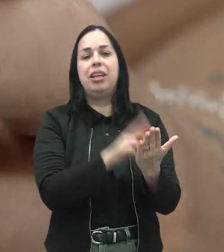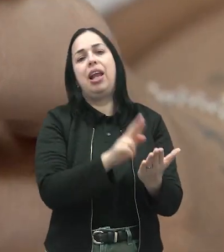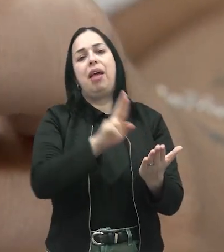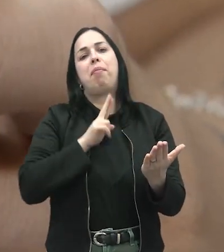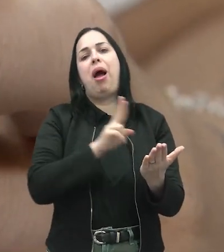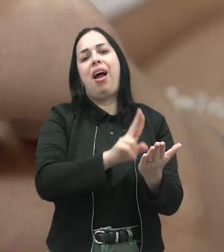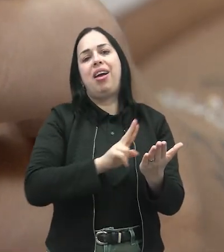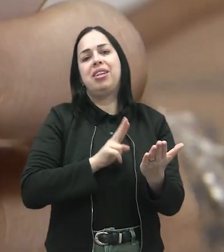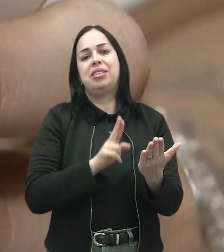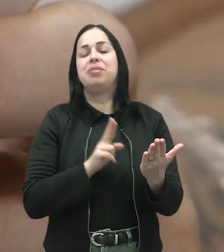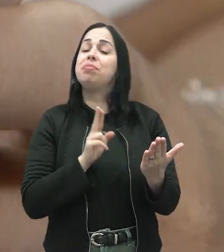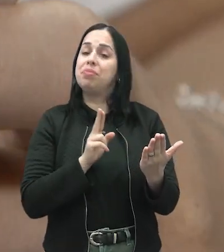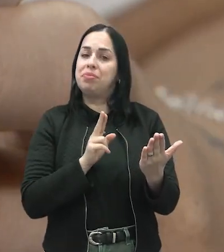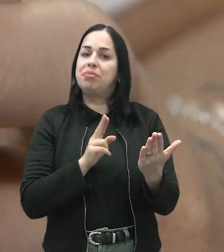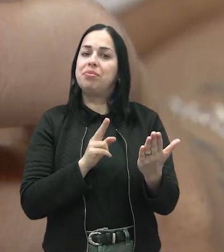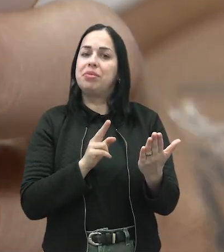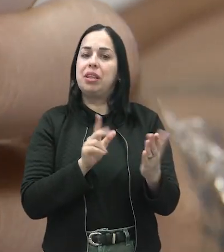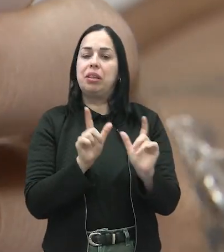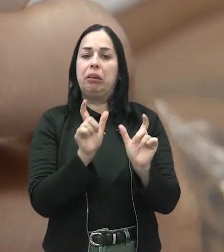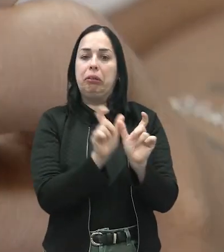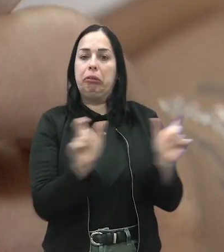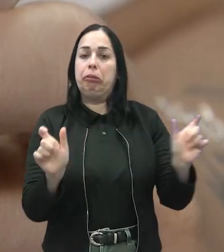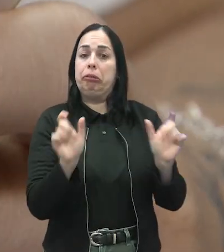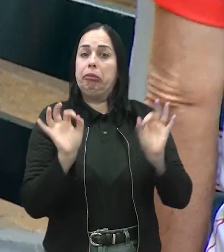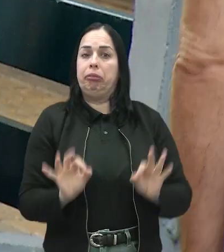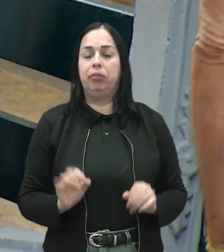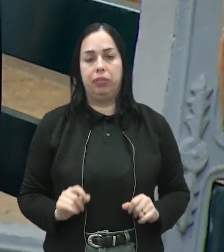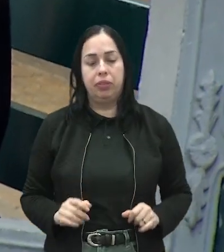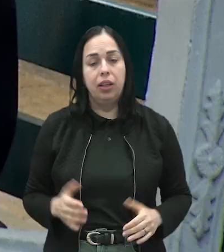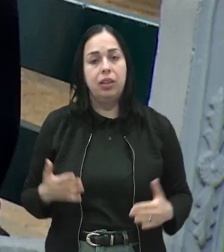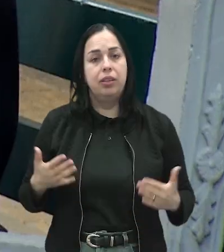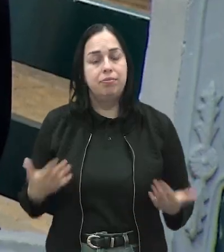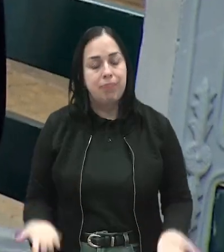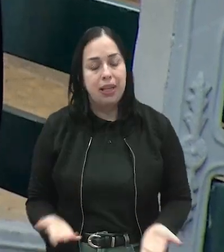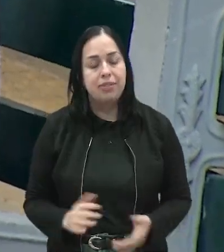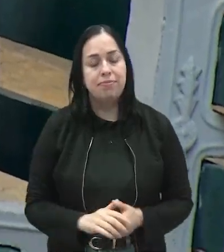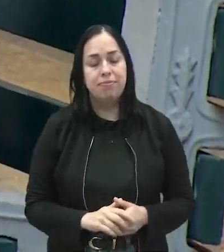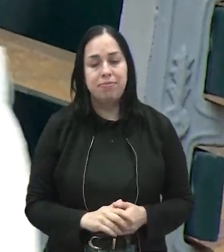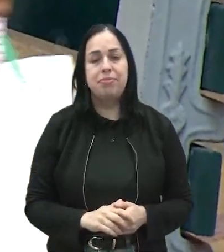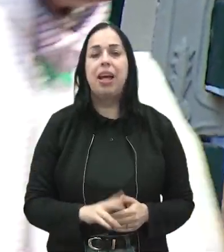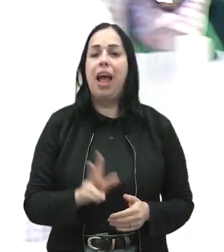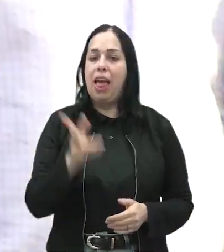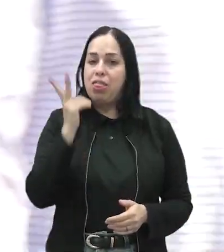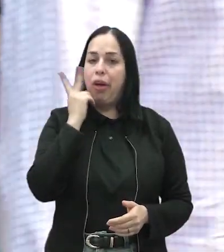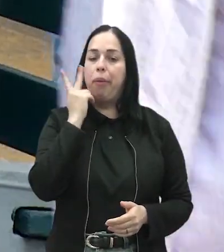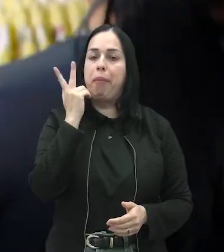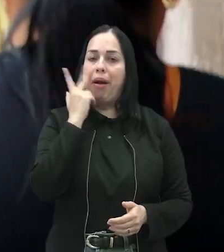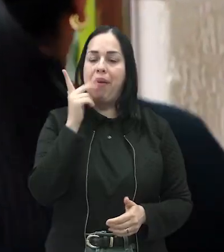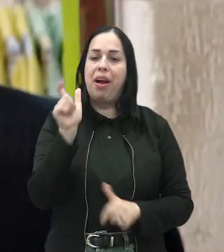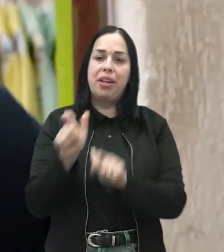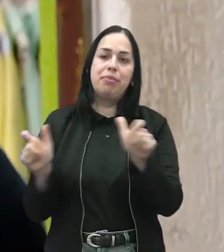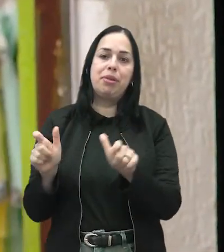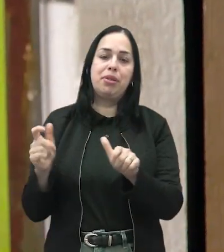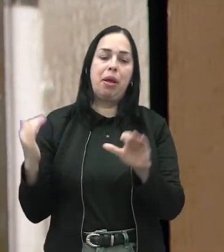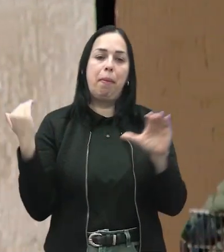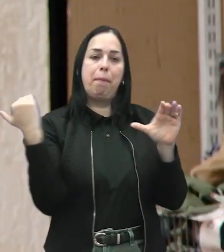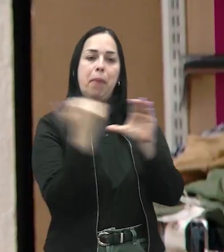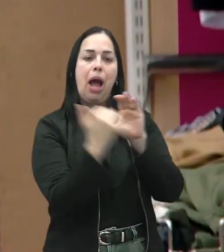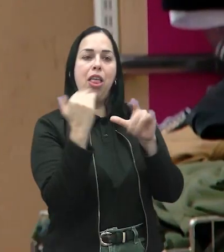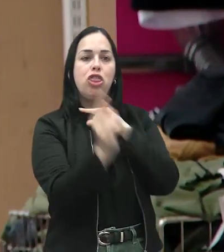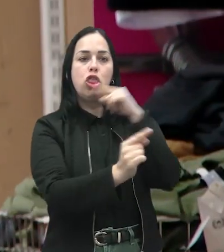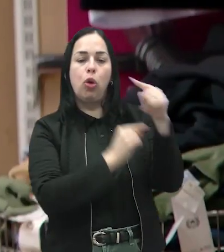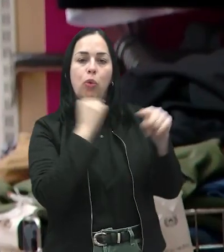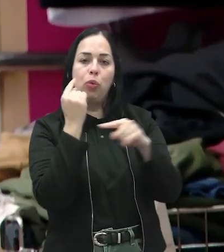para responder com base em padrões de linguagem. Mesmo assim, é cada vez mais comum pessoas enviarem